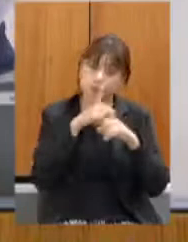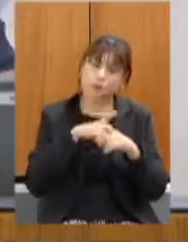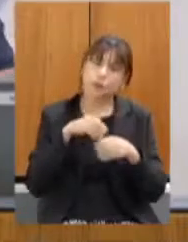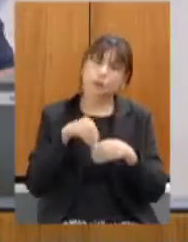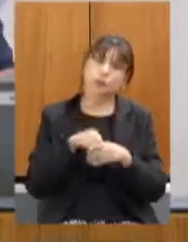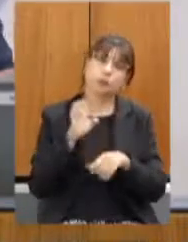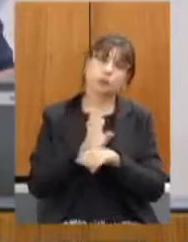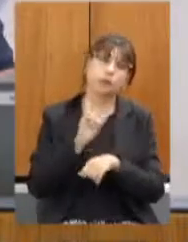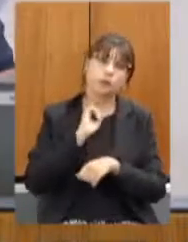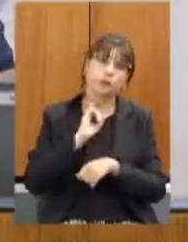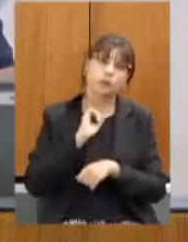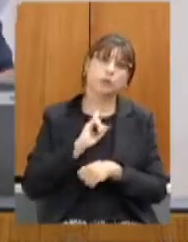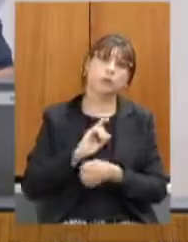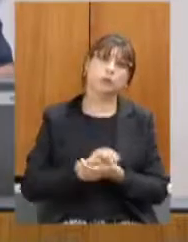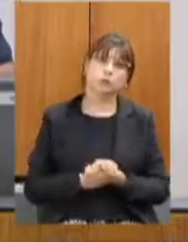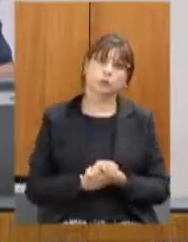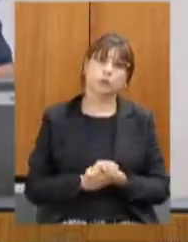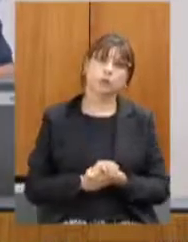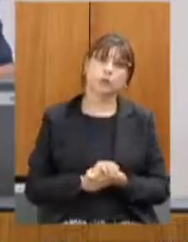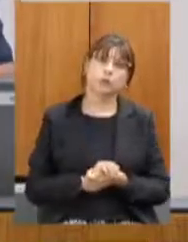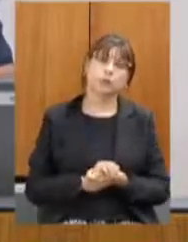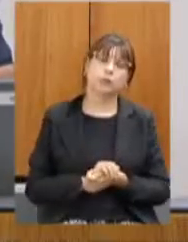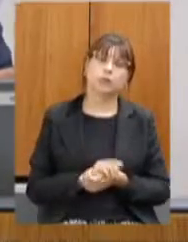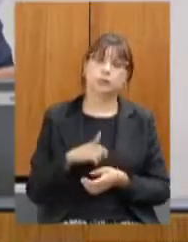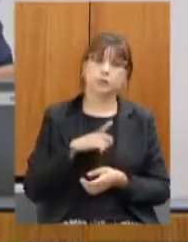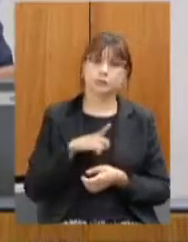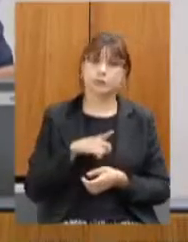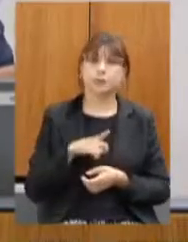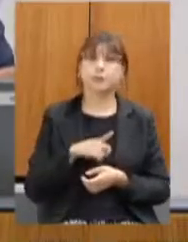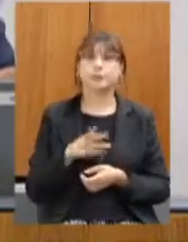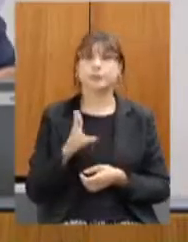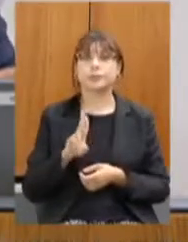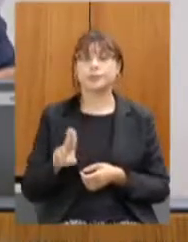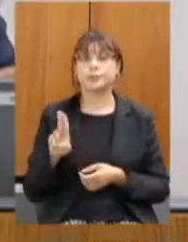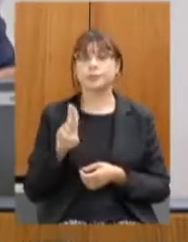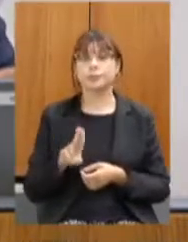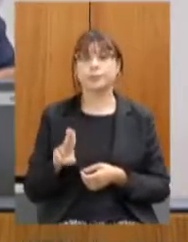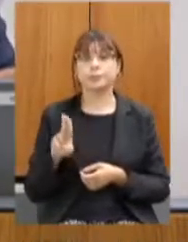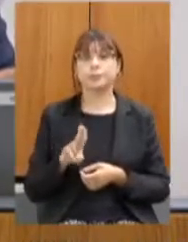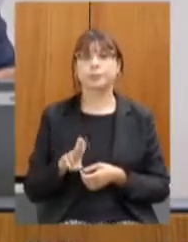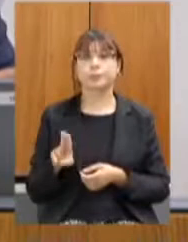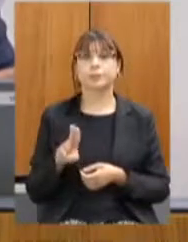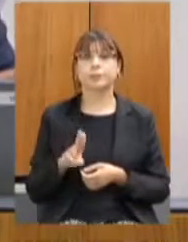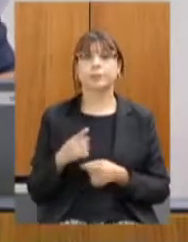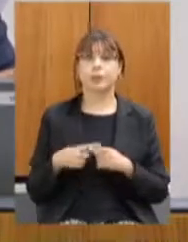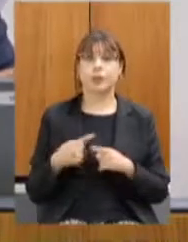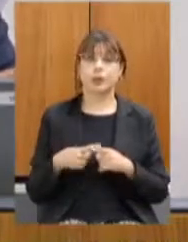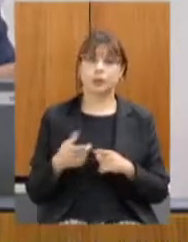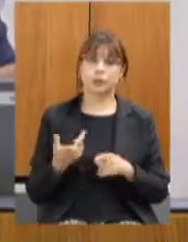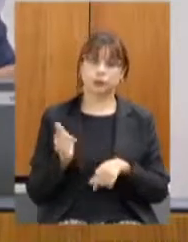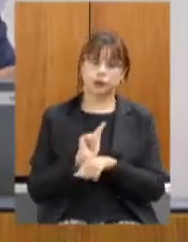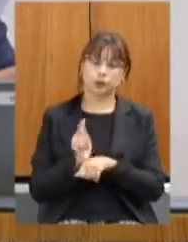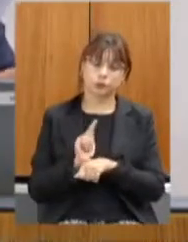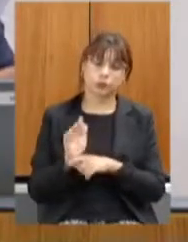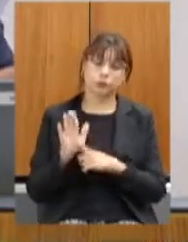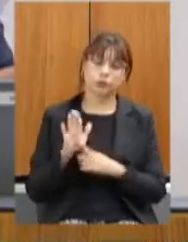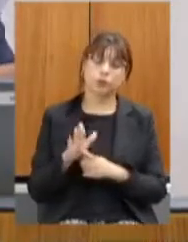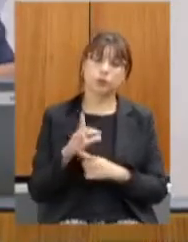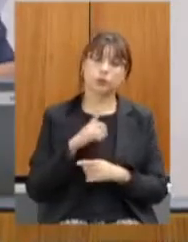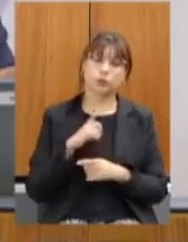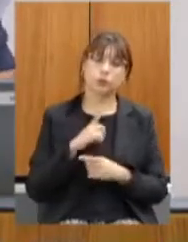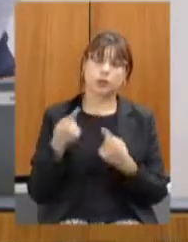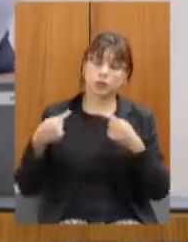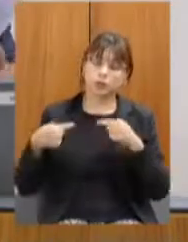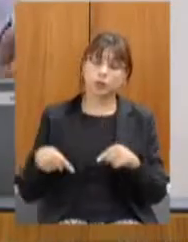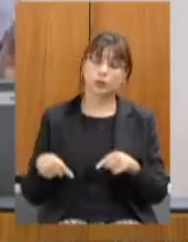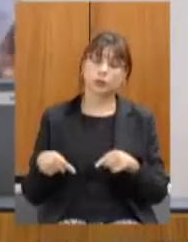possua unidade hospitalar do Hospital Universitário Clemente Faria pois trazem para sua gestão Grande Desafio